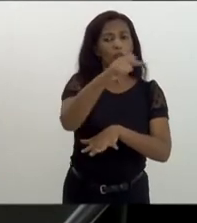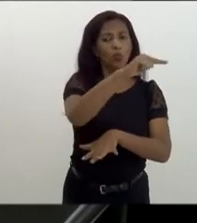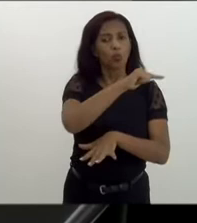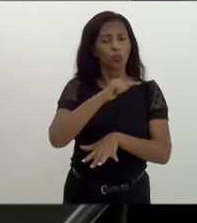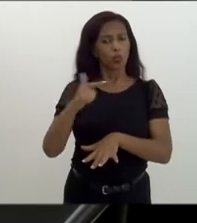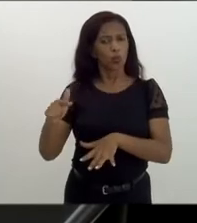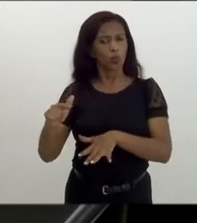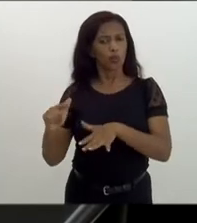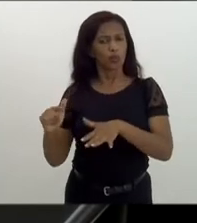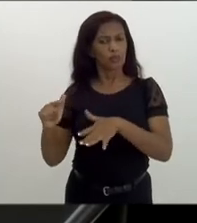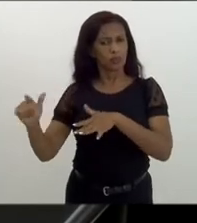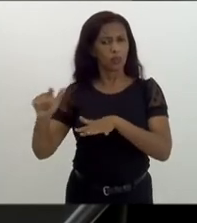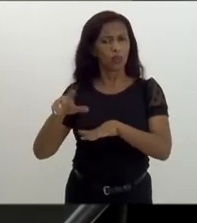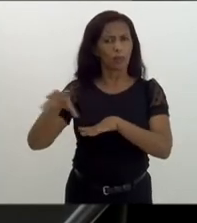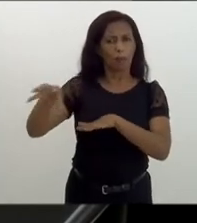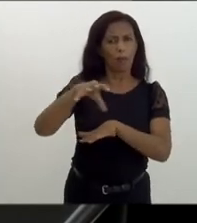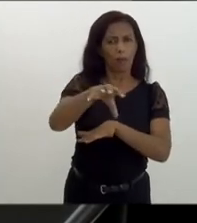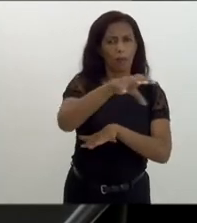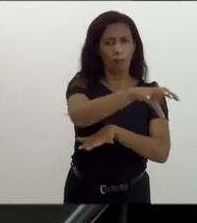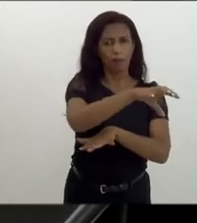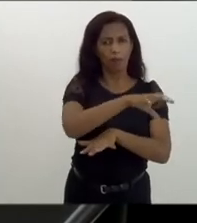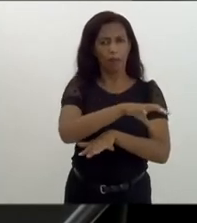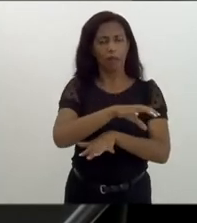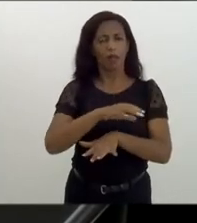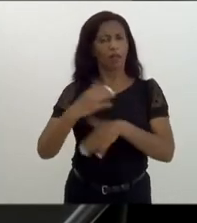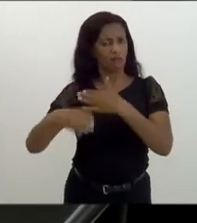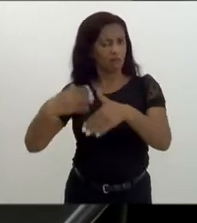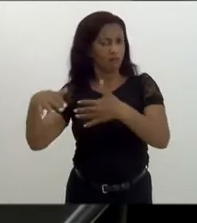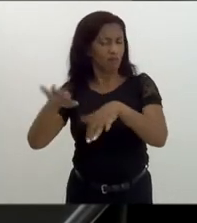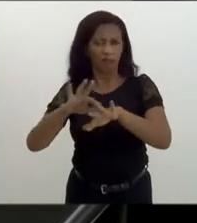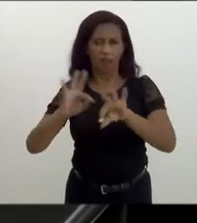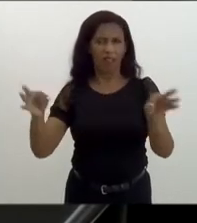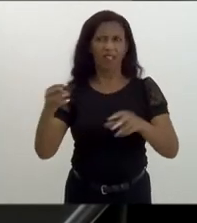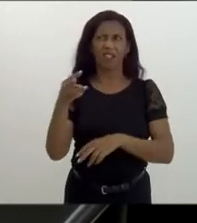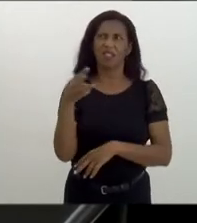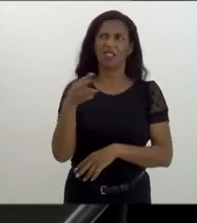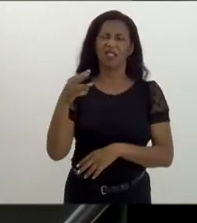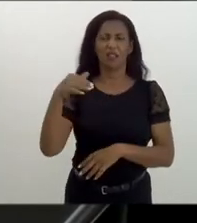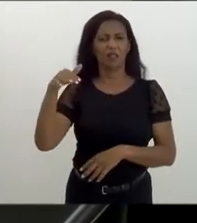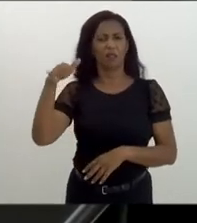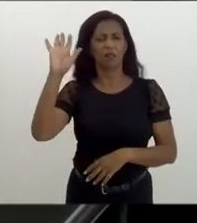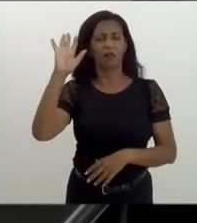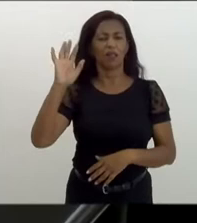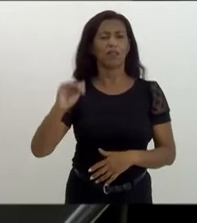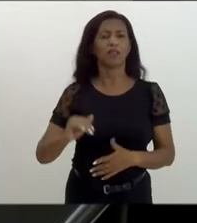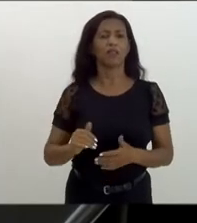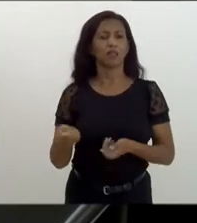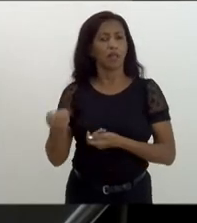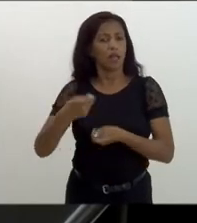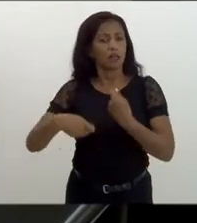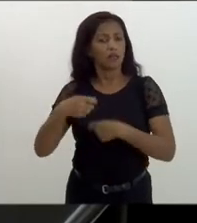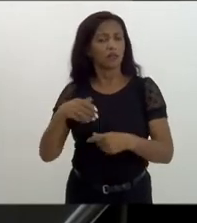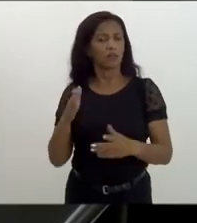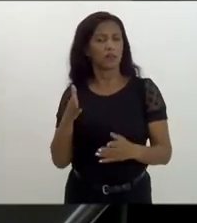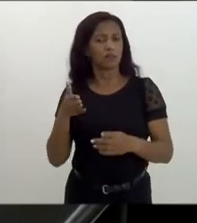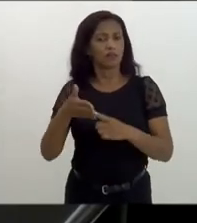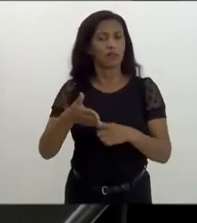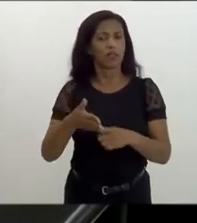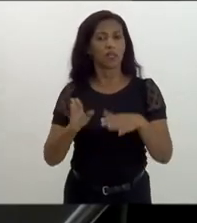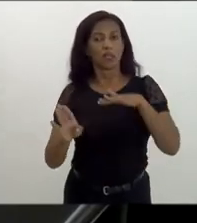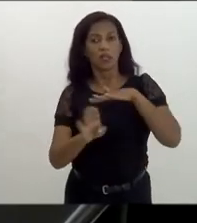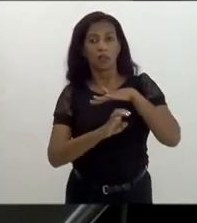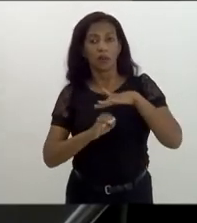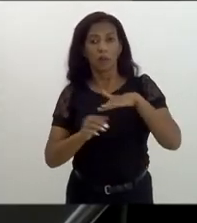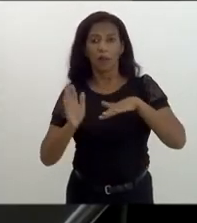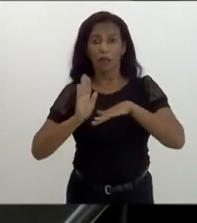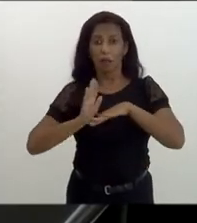todas as outras autarquias empresas E por aí vai são torno de trinta e poucas que constam da administração indireta são